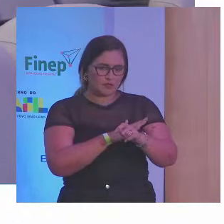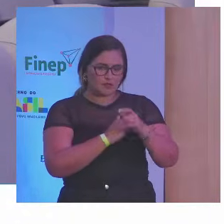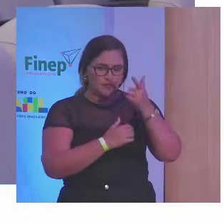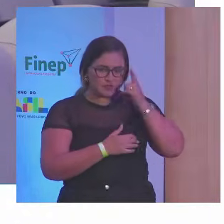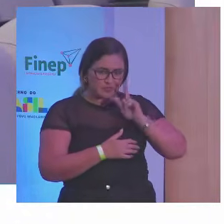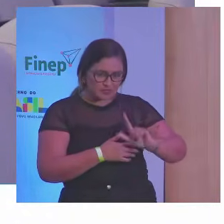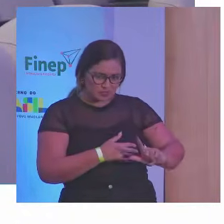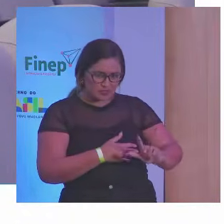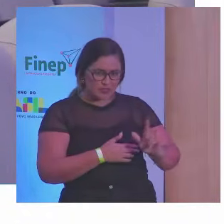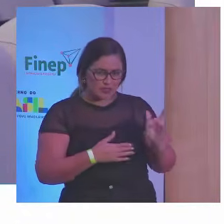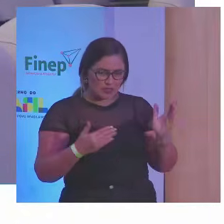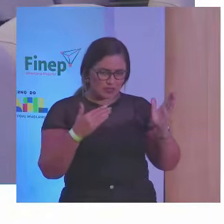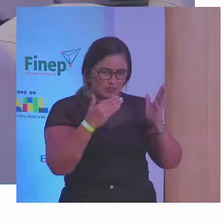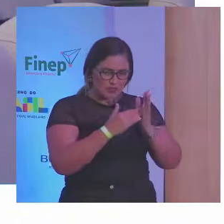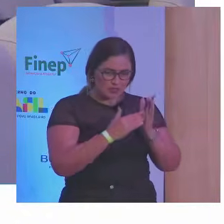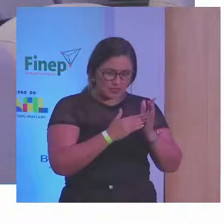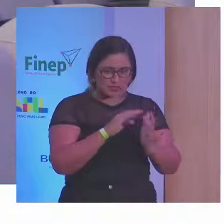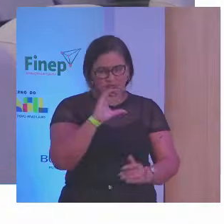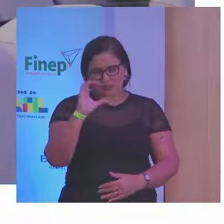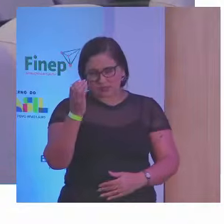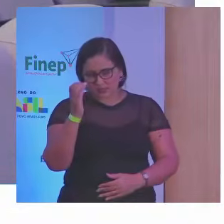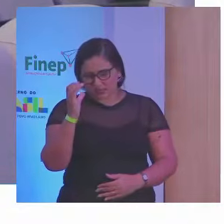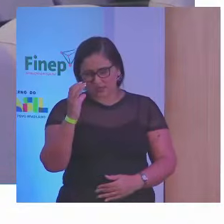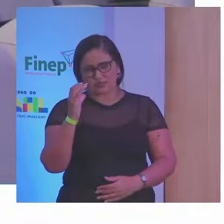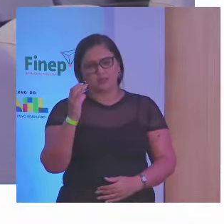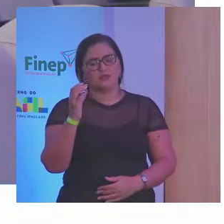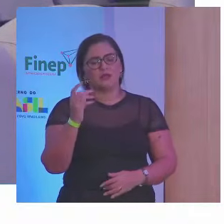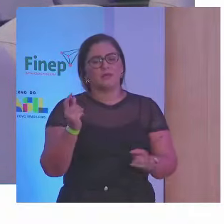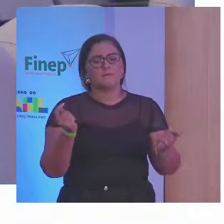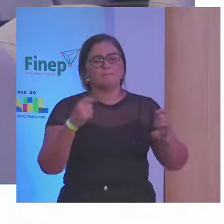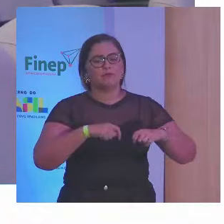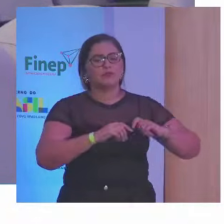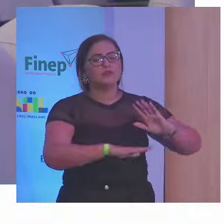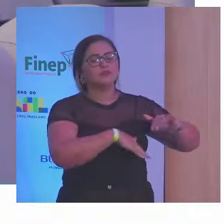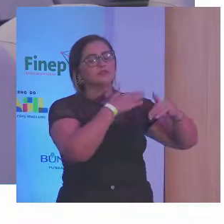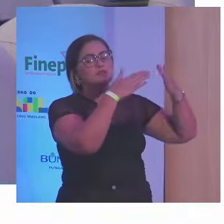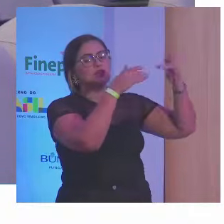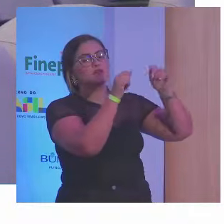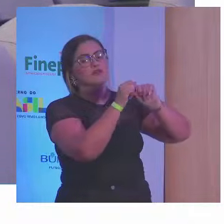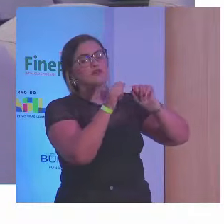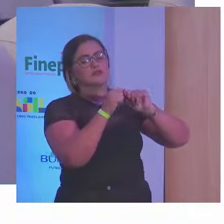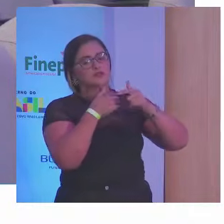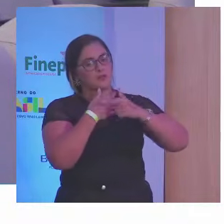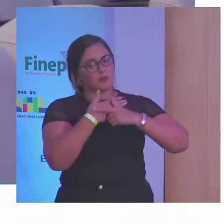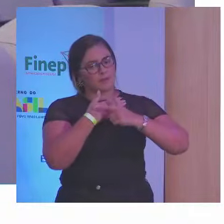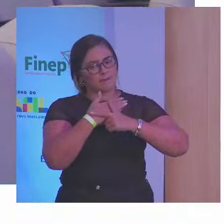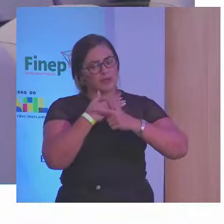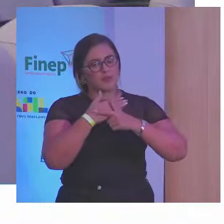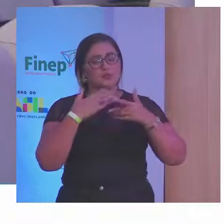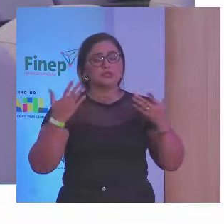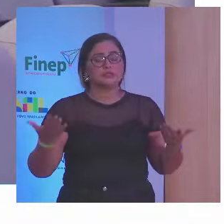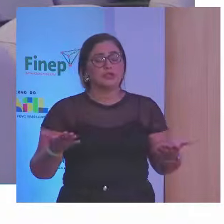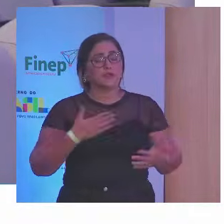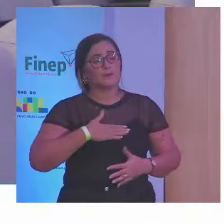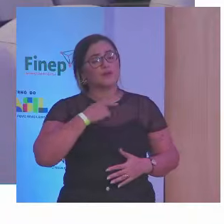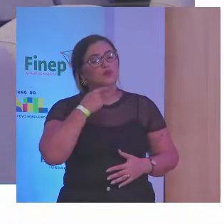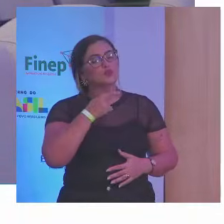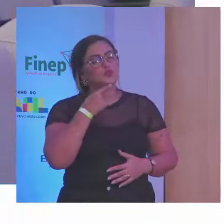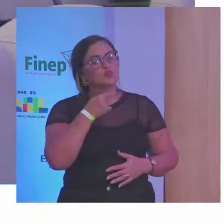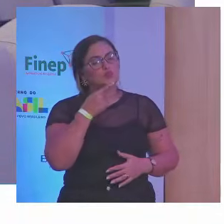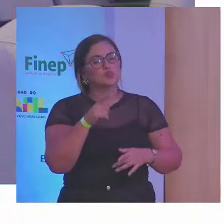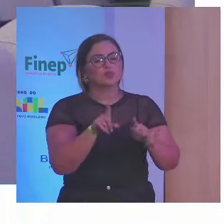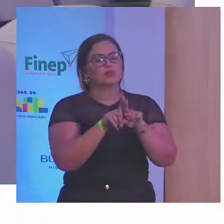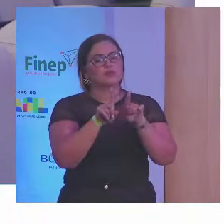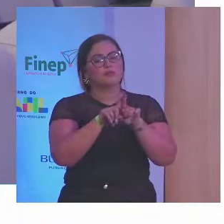chegarem até a ciência, para a ciência poder se desenvolver e fazer o seu papel. Então, a minha dúvida, e também assim,